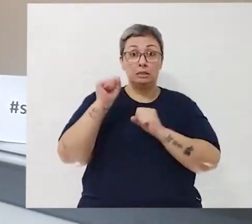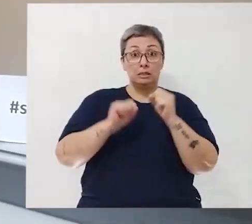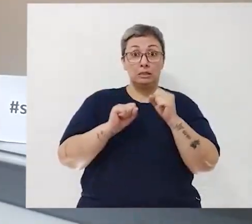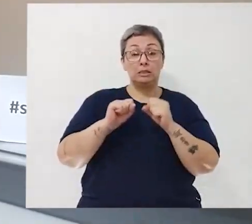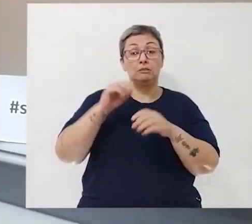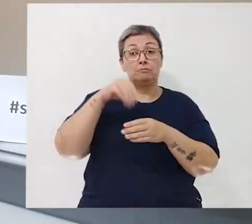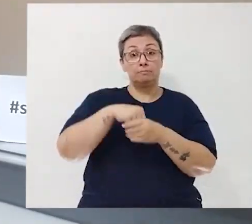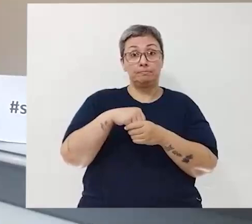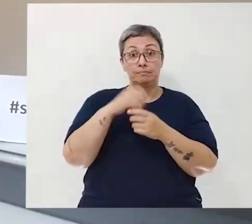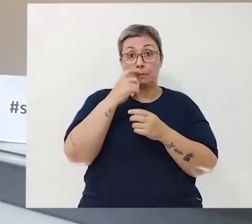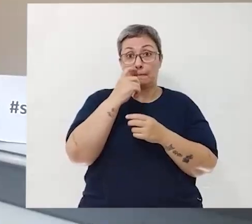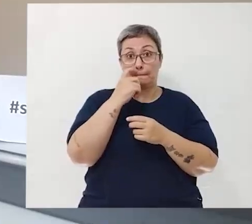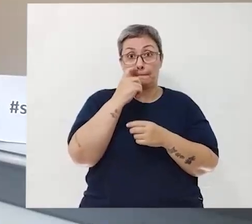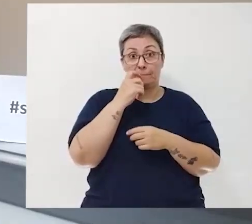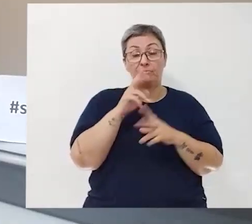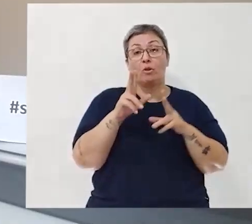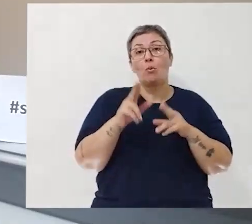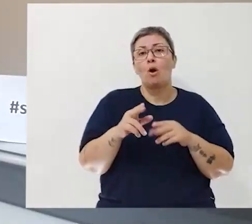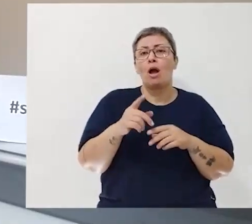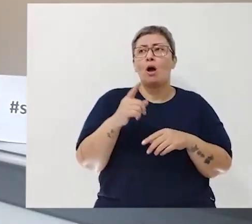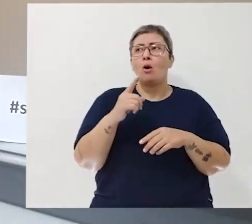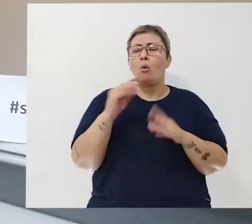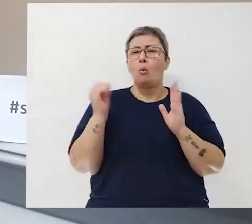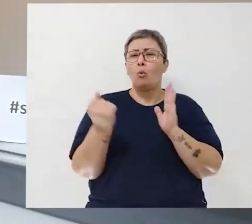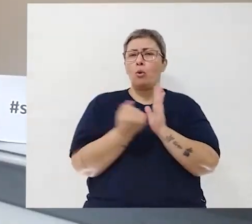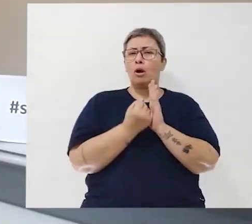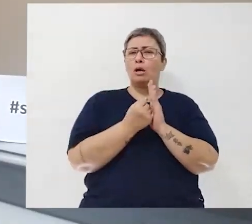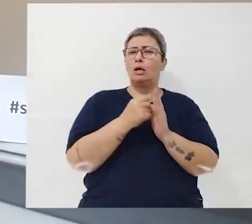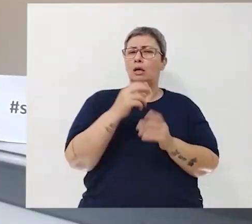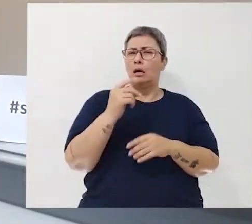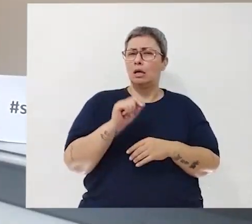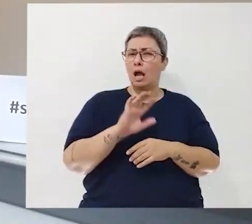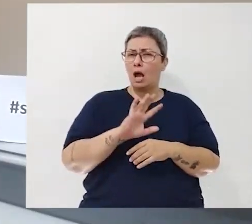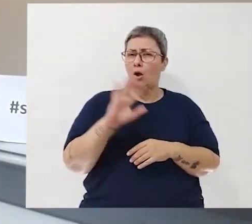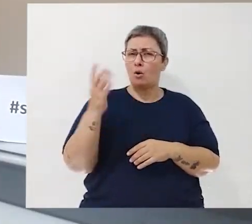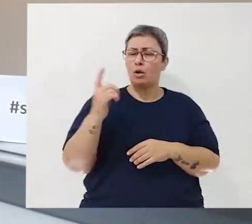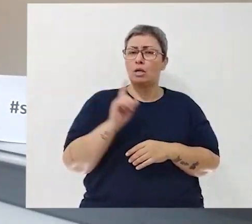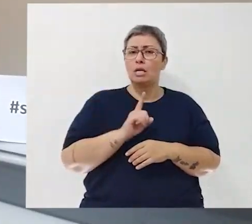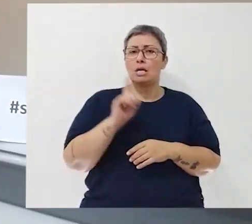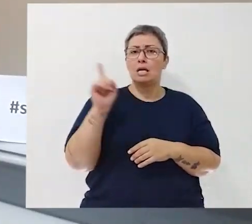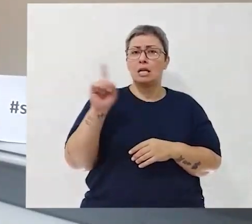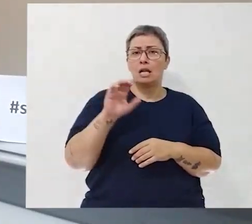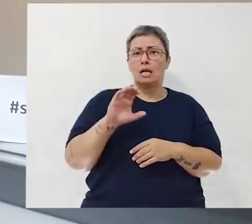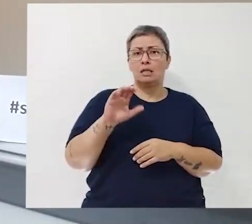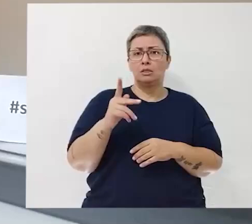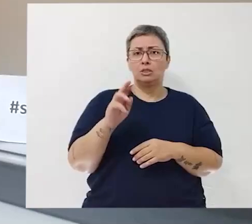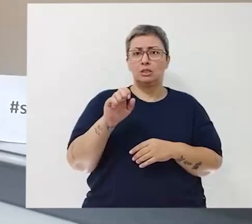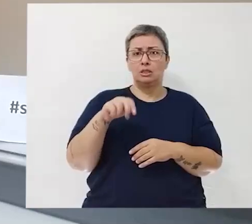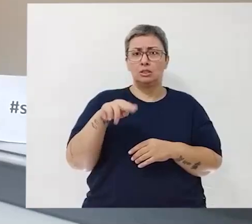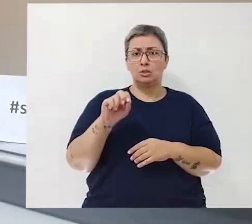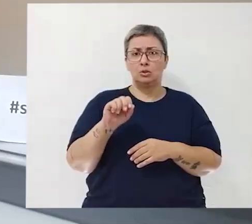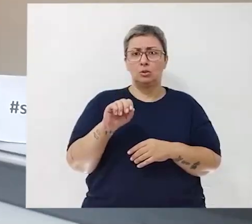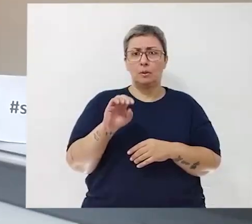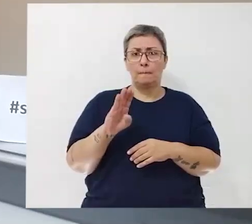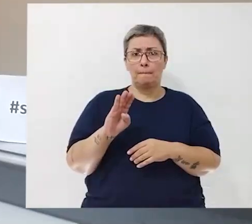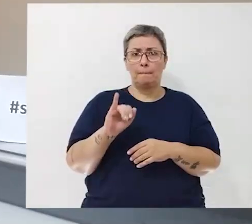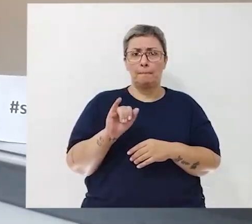né? Como um caso marcante que aconteceu lá em Chernobyl, na usina de Chernobyl, na antiga